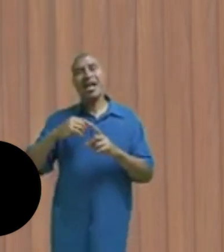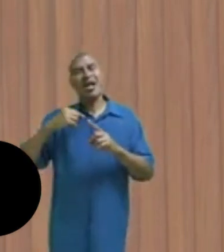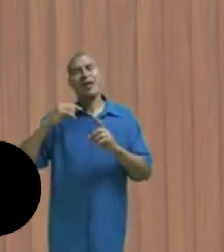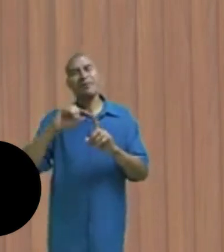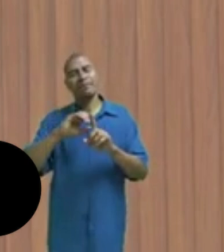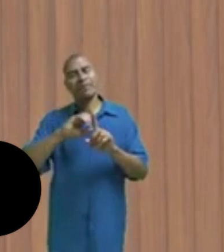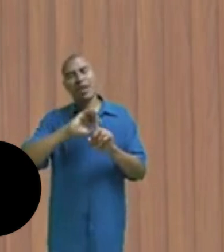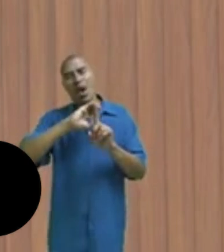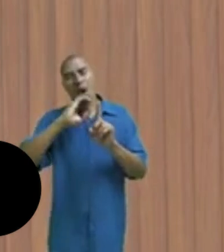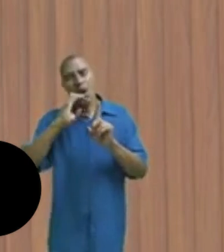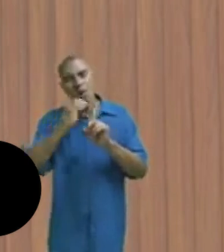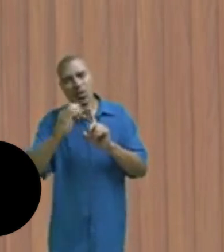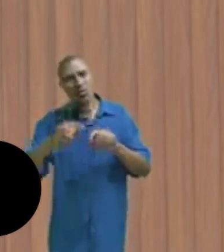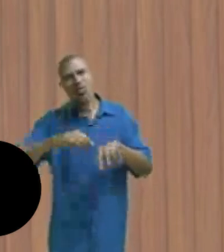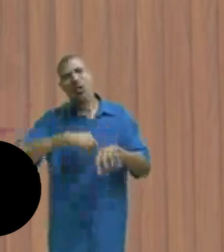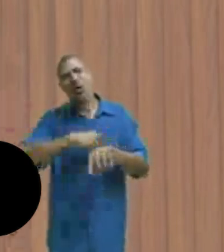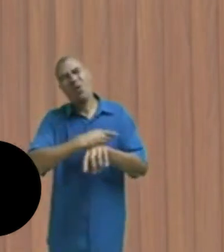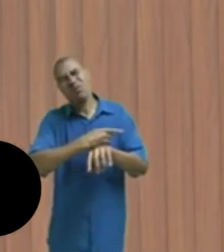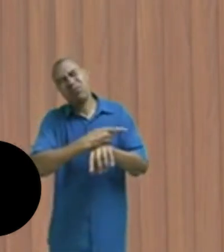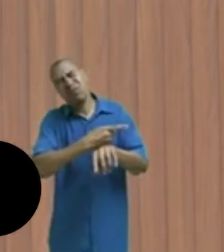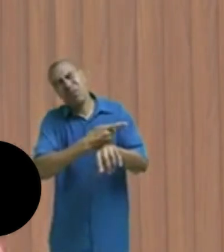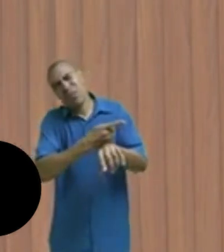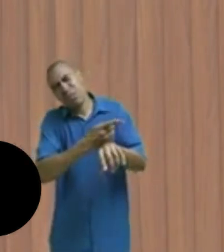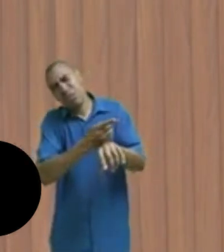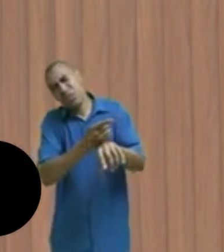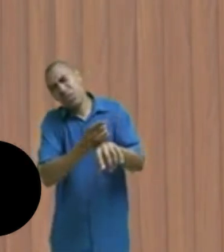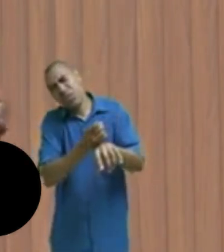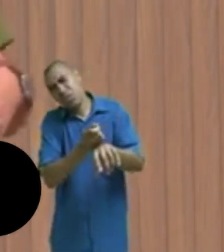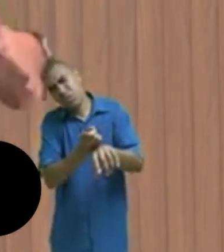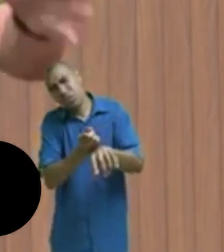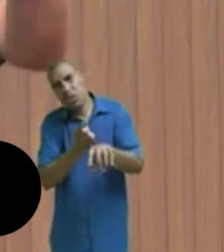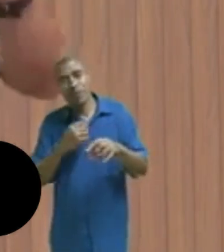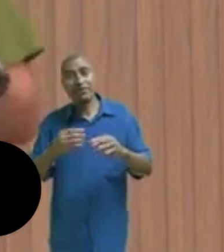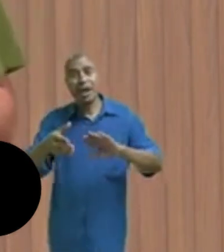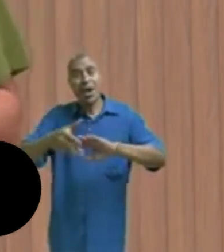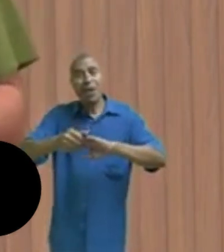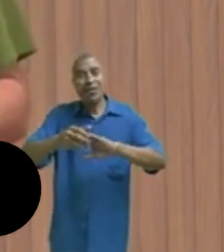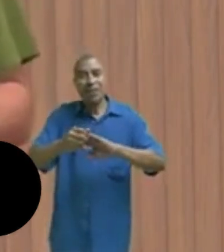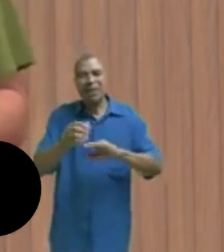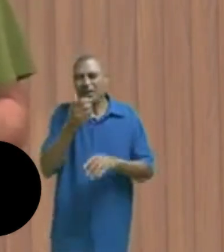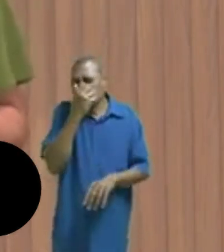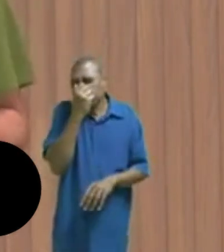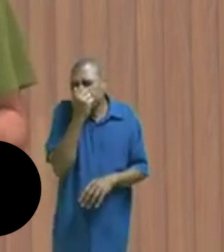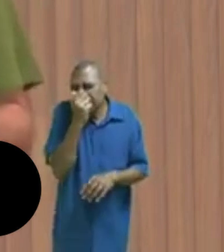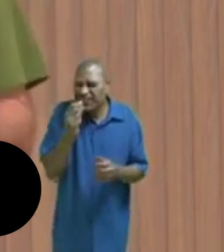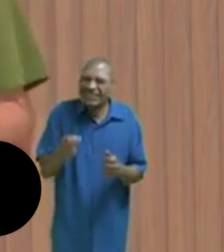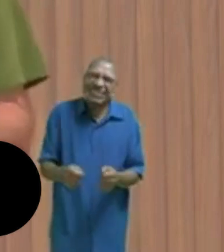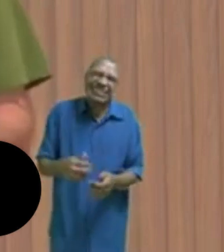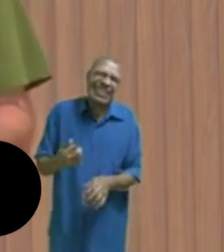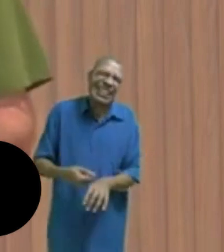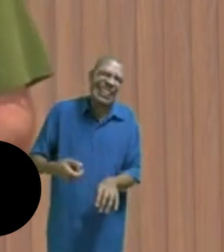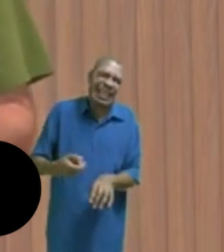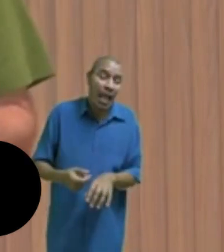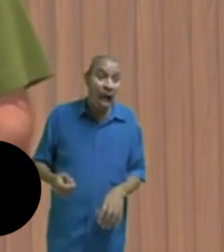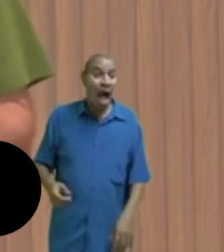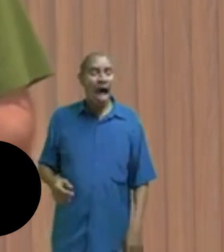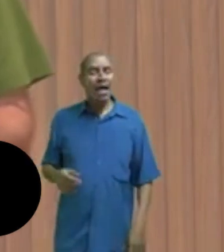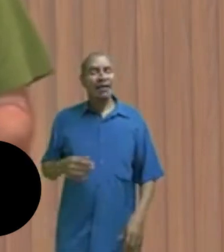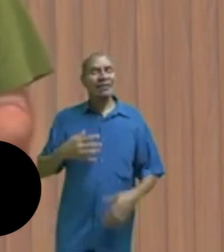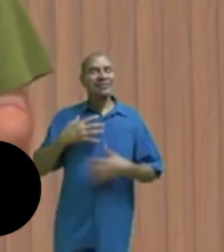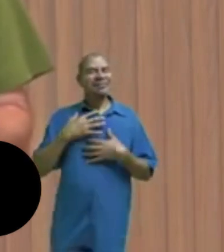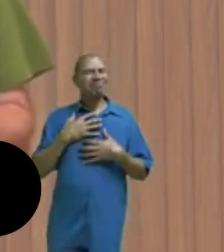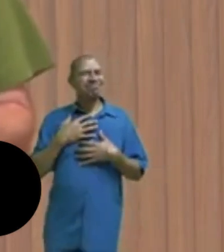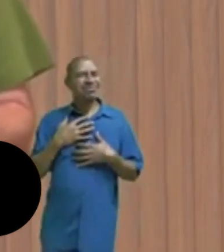mancando, descalços já, porque eu não aguento mais o sapato, e vão dizendo pelo caminho: hoje o culto foi uma bênção.